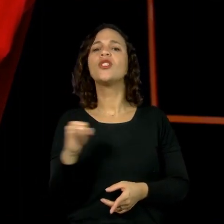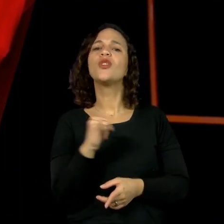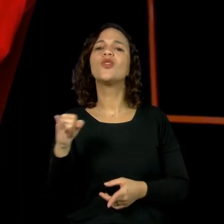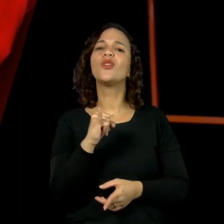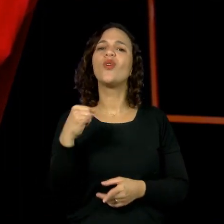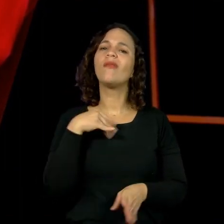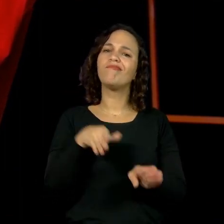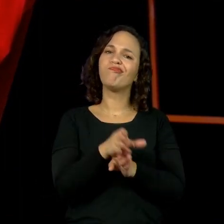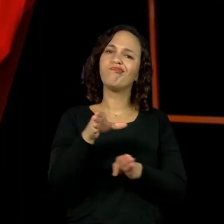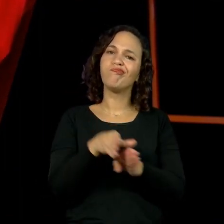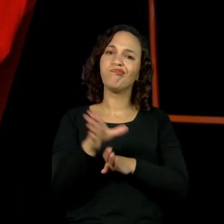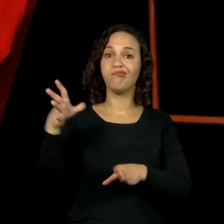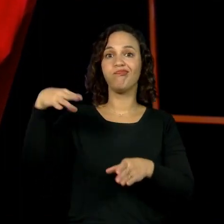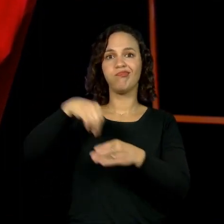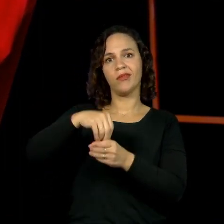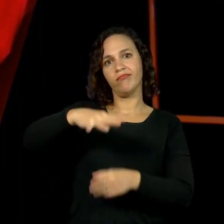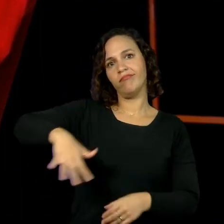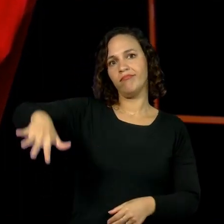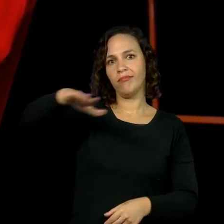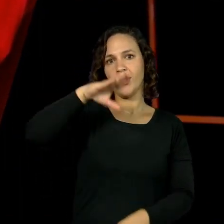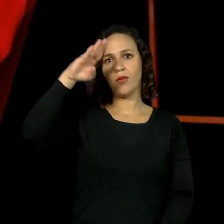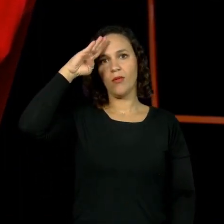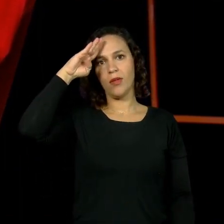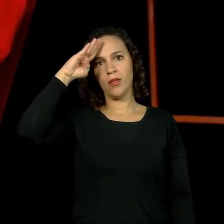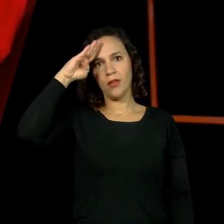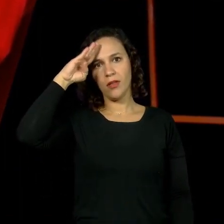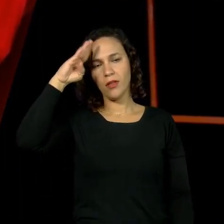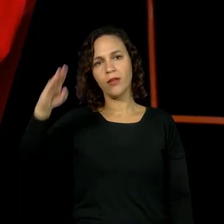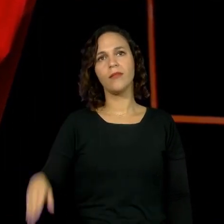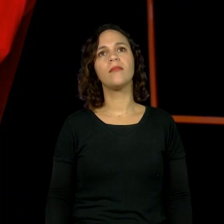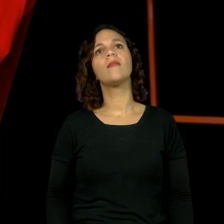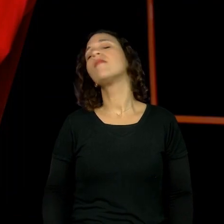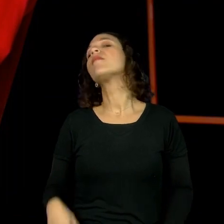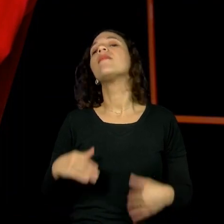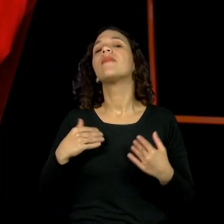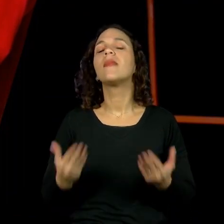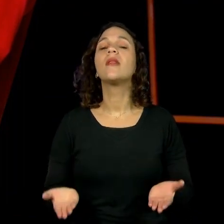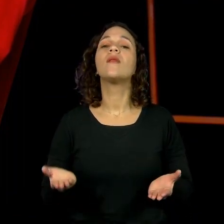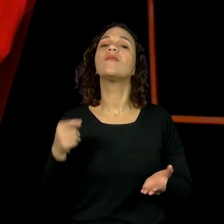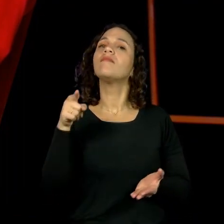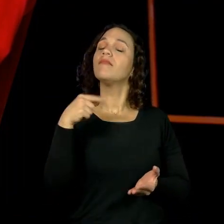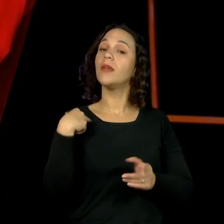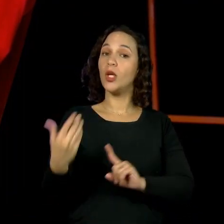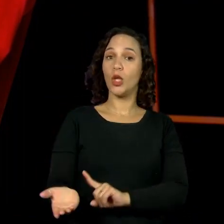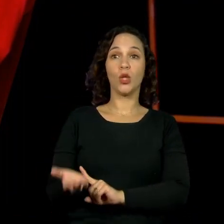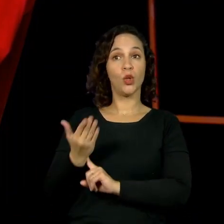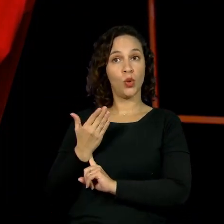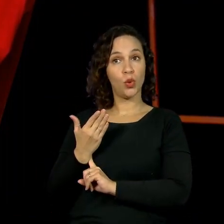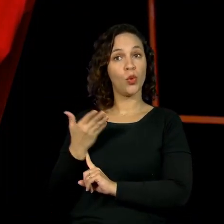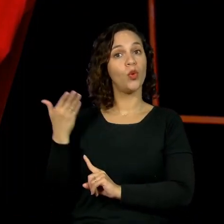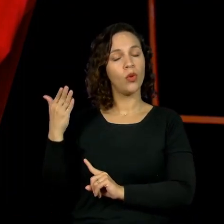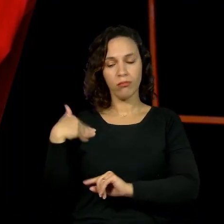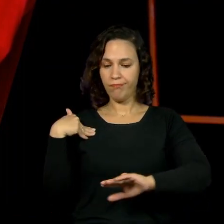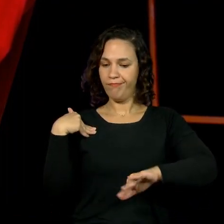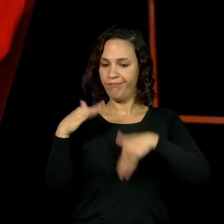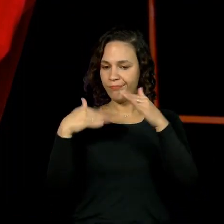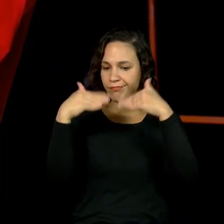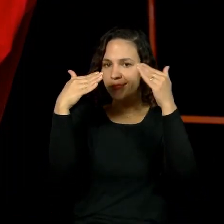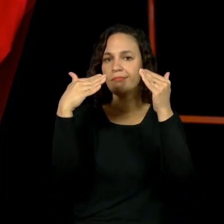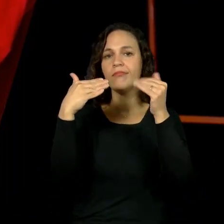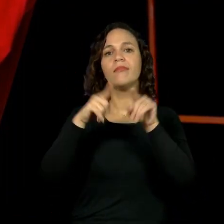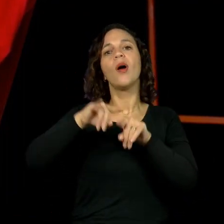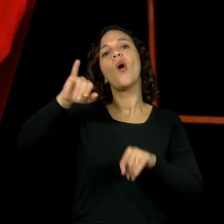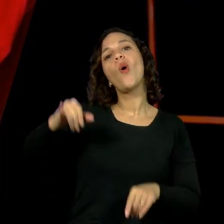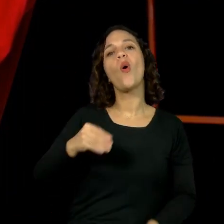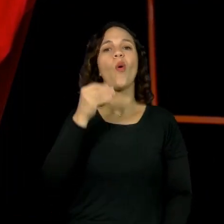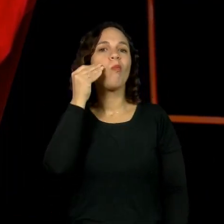educação física do quartel todinho. E isso me ajudou muito no Exército a me desenvolver, né, e ter